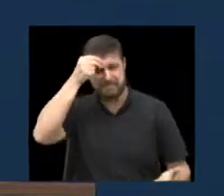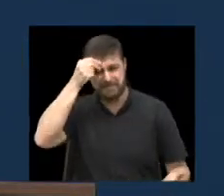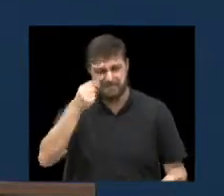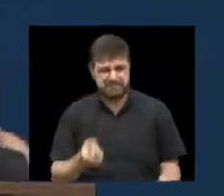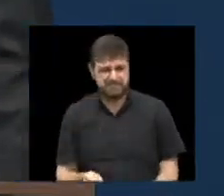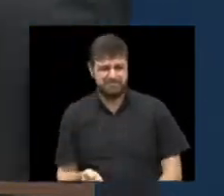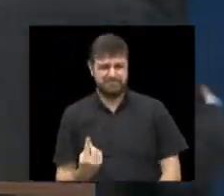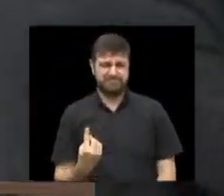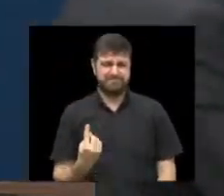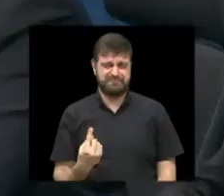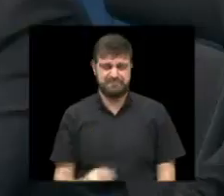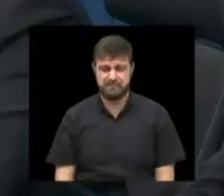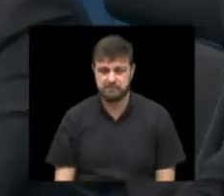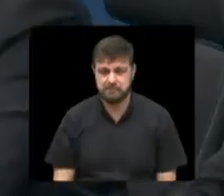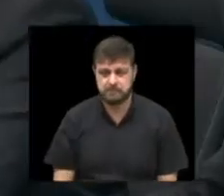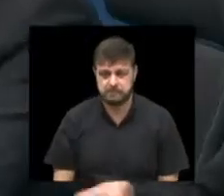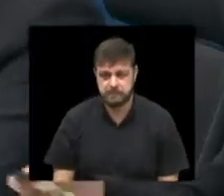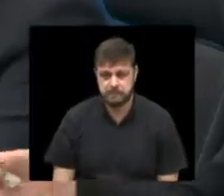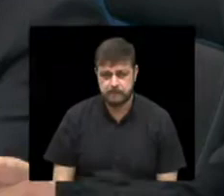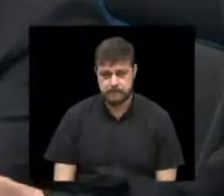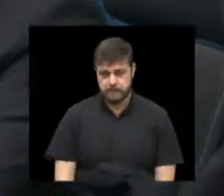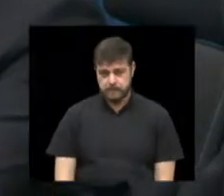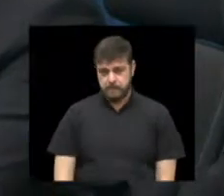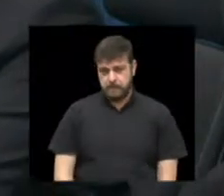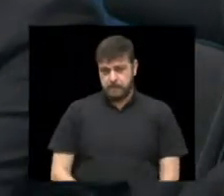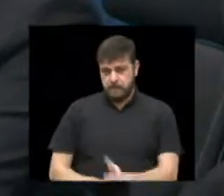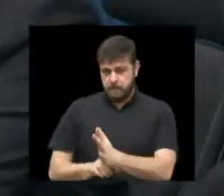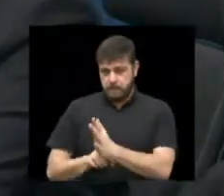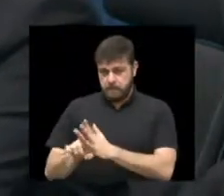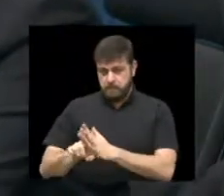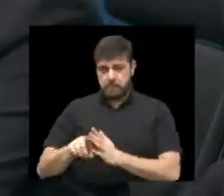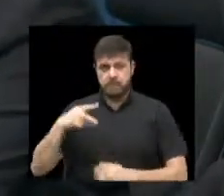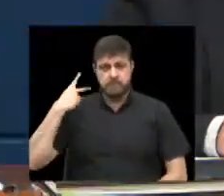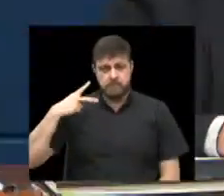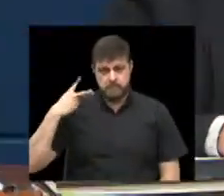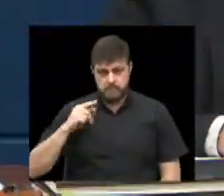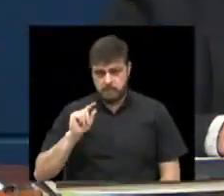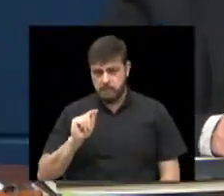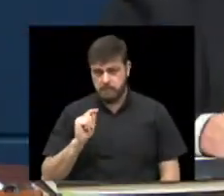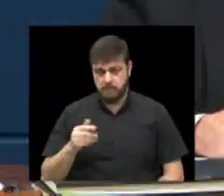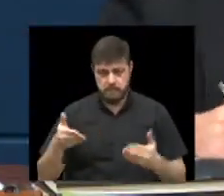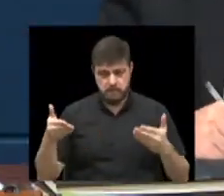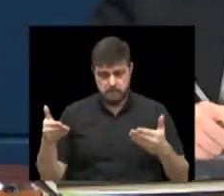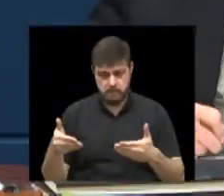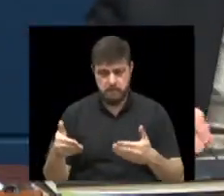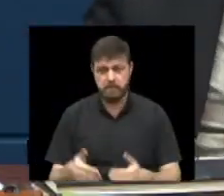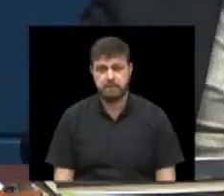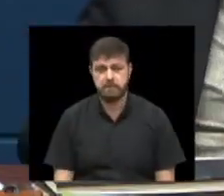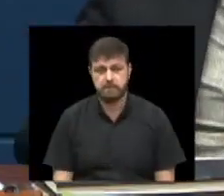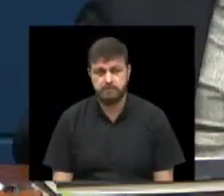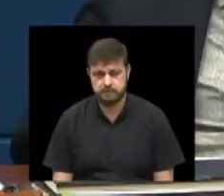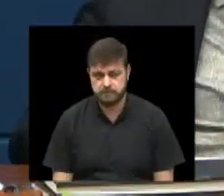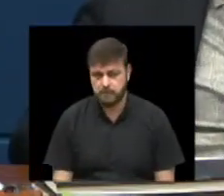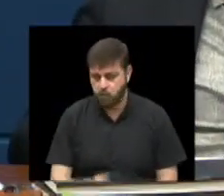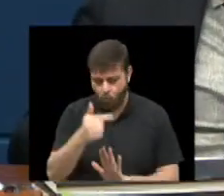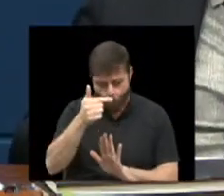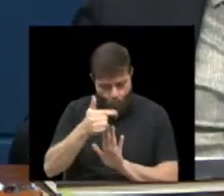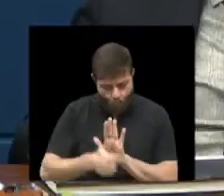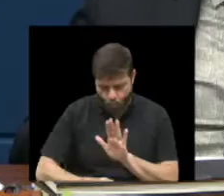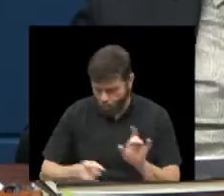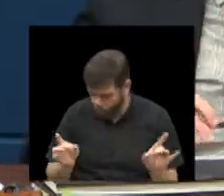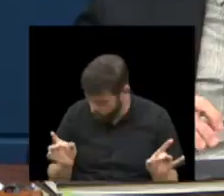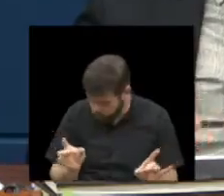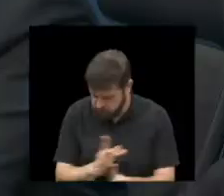Obrigado, vereador Petorin. Consulta o vereador Felipe Marques. O próximo vereador inscrito. Senhor presidente Rafa Zimbaldi, não há mais